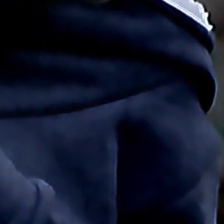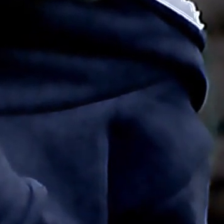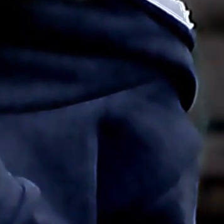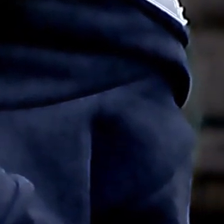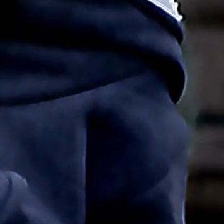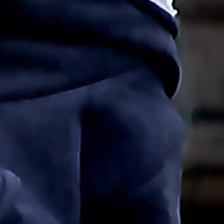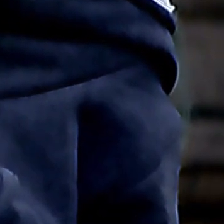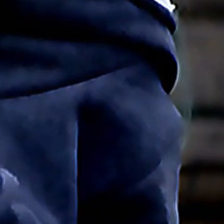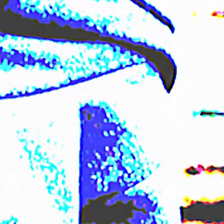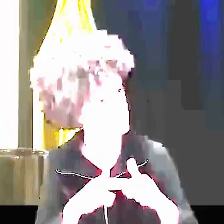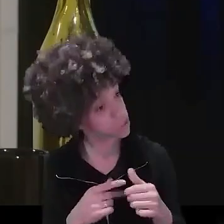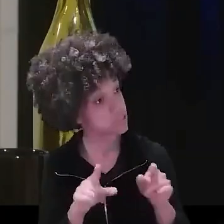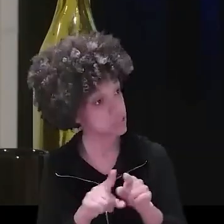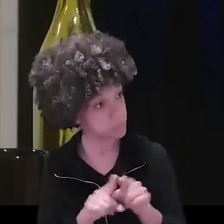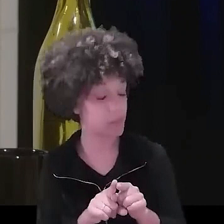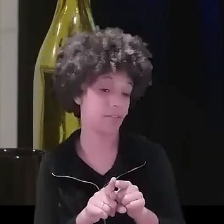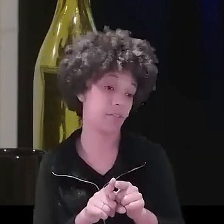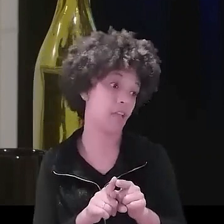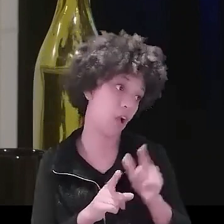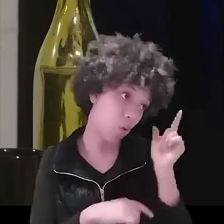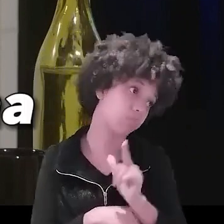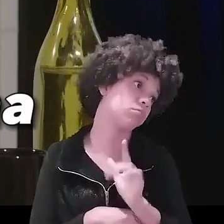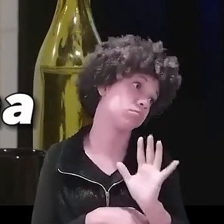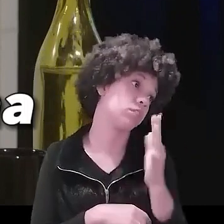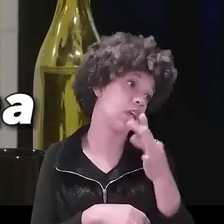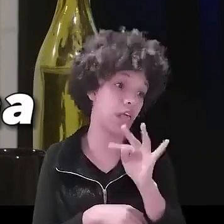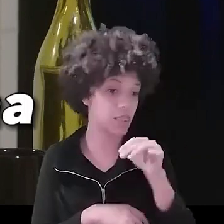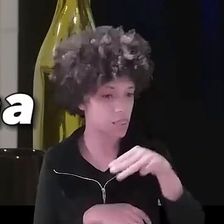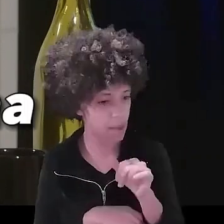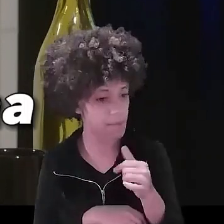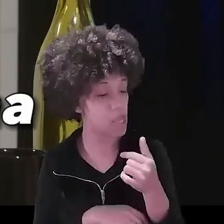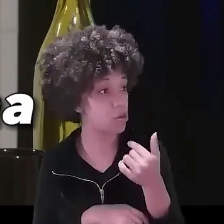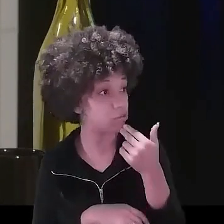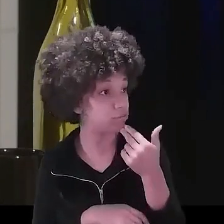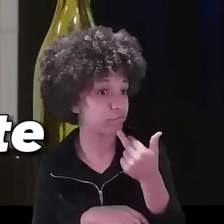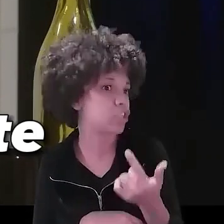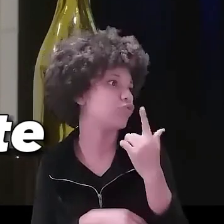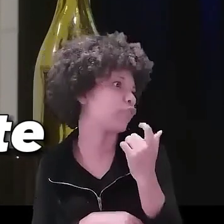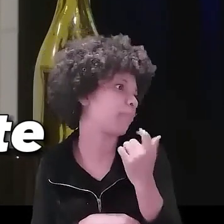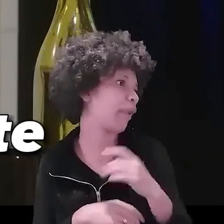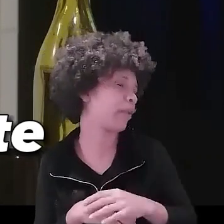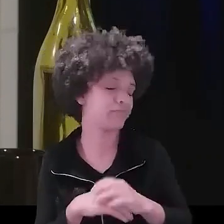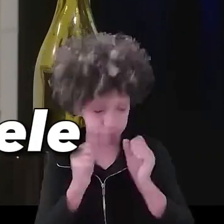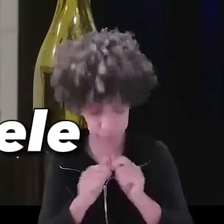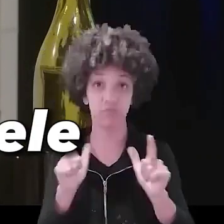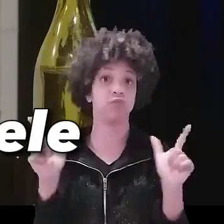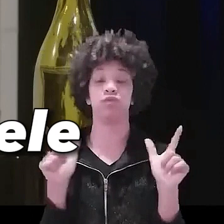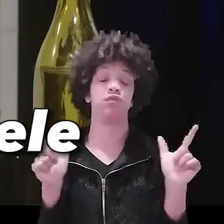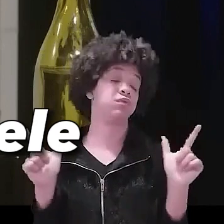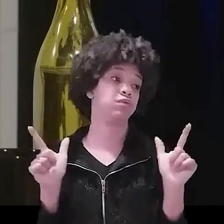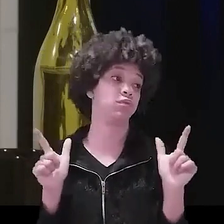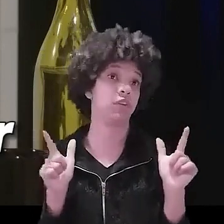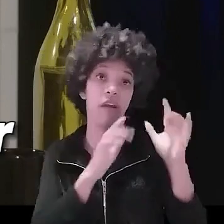novidade, ama. Por isso que thumb funciona. Você bota uma thumb com uma flecha vermelha, o cérebro do adolescente é que ele explode